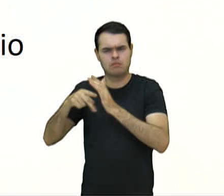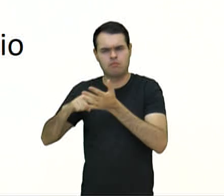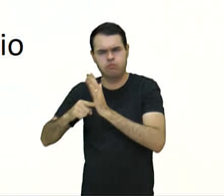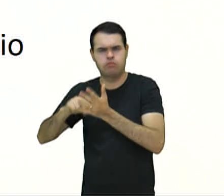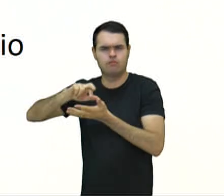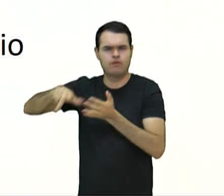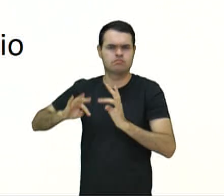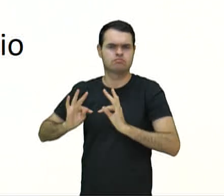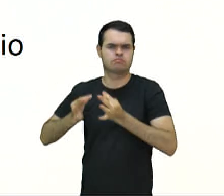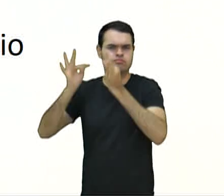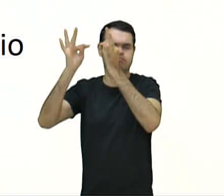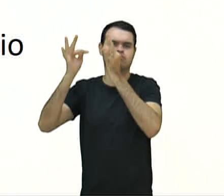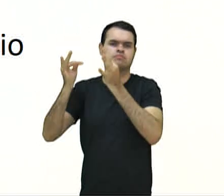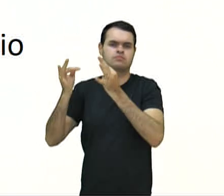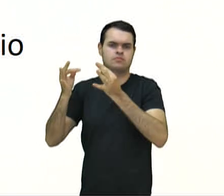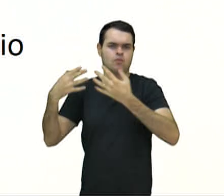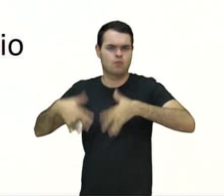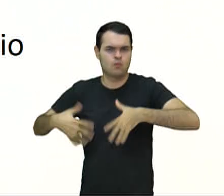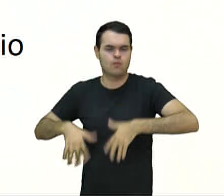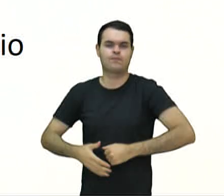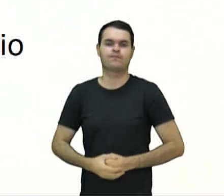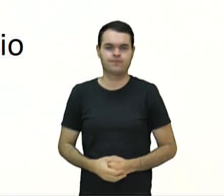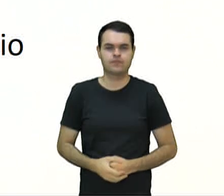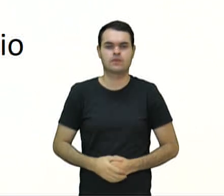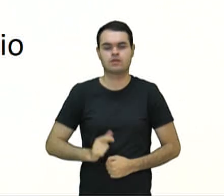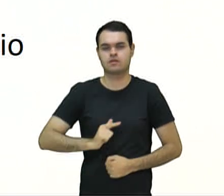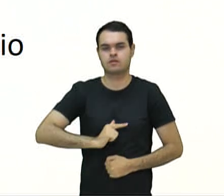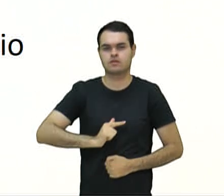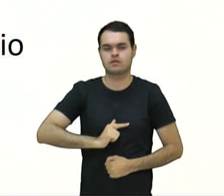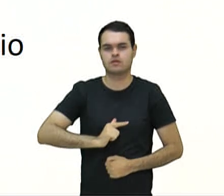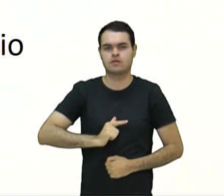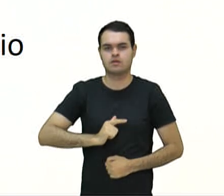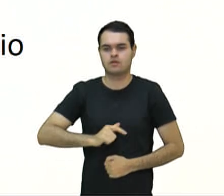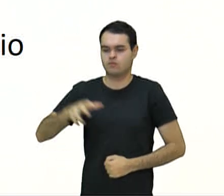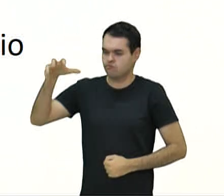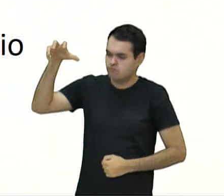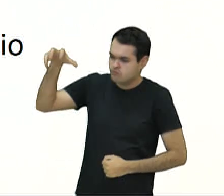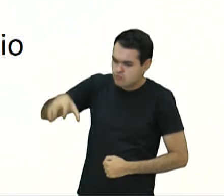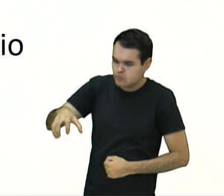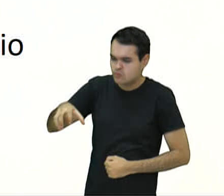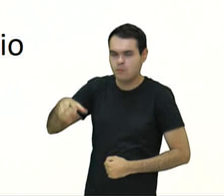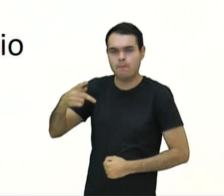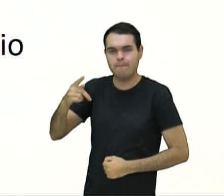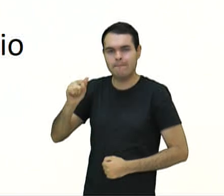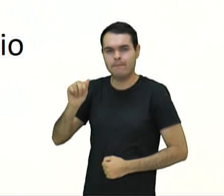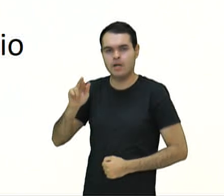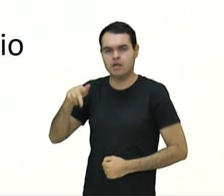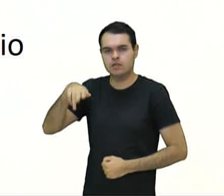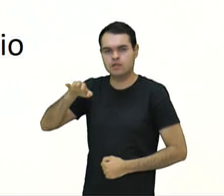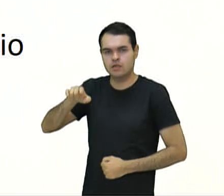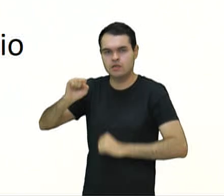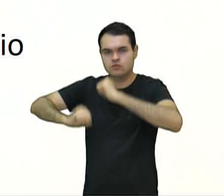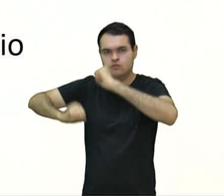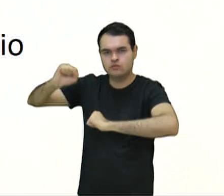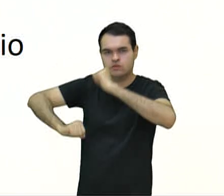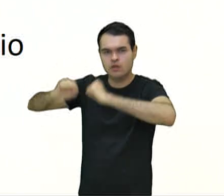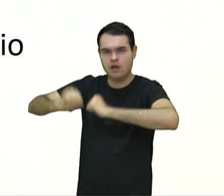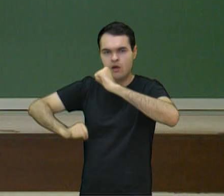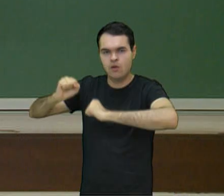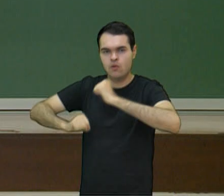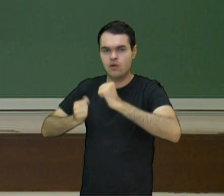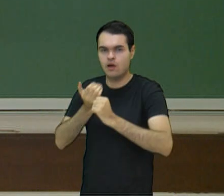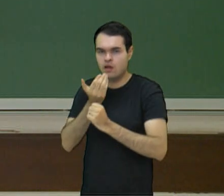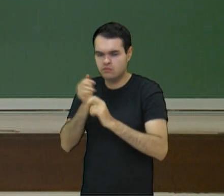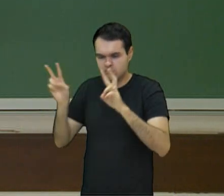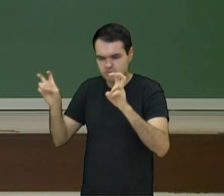equipamentos, de máquinas. Tem um elevado parque industrial alimentício. Mas parque industrial